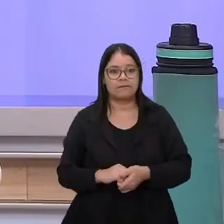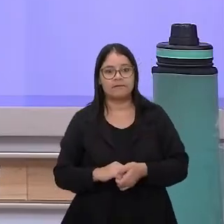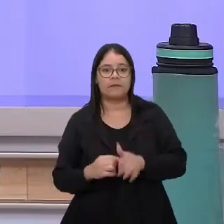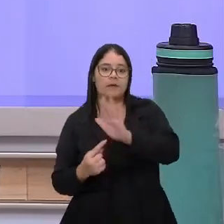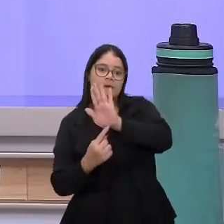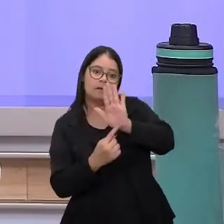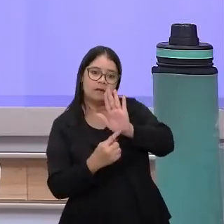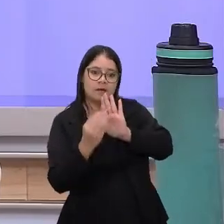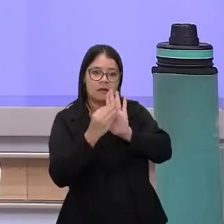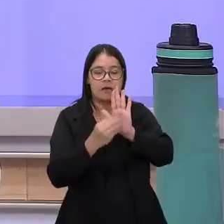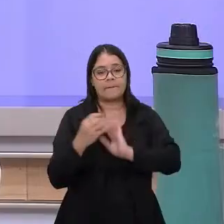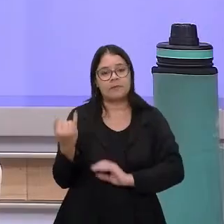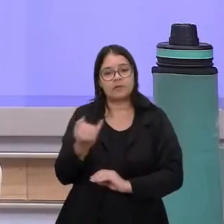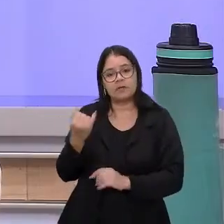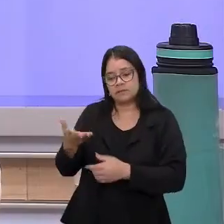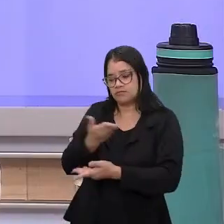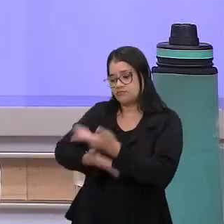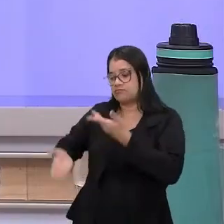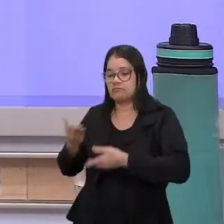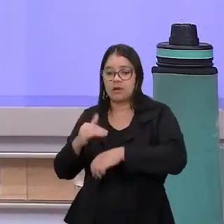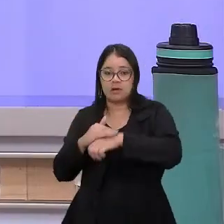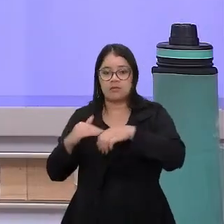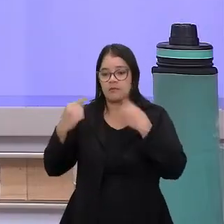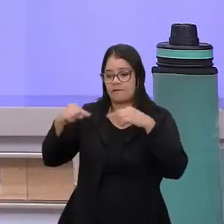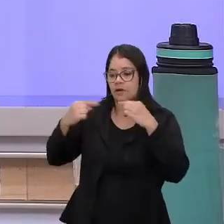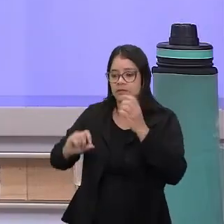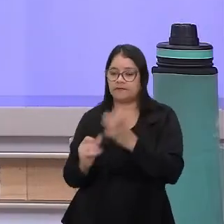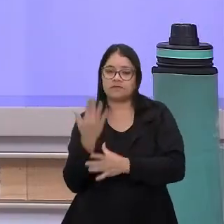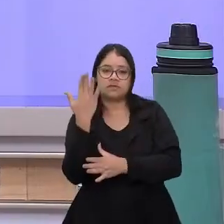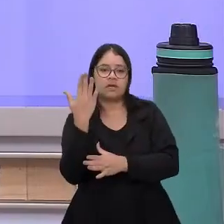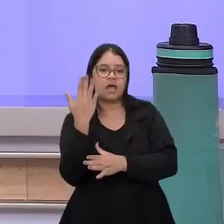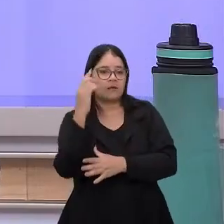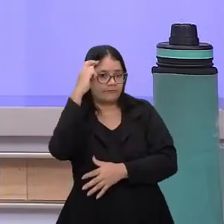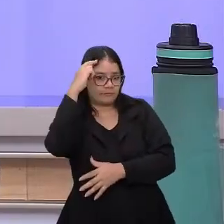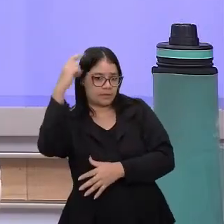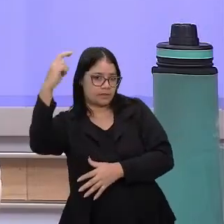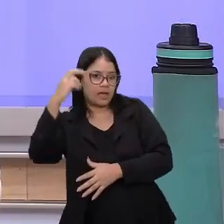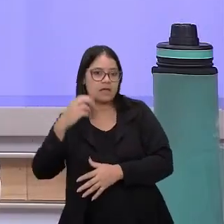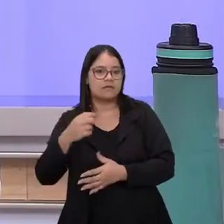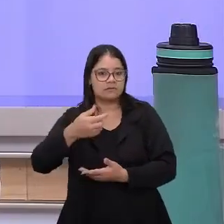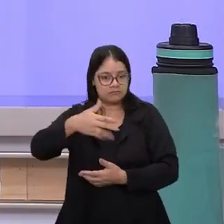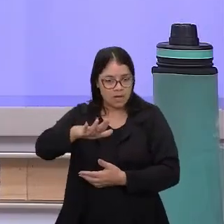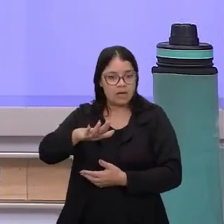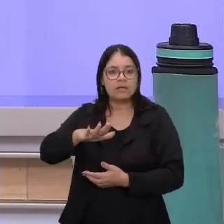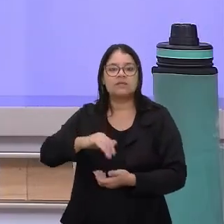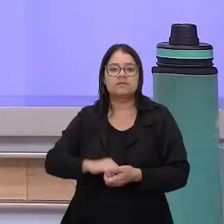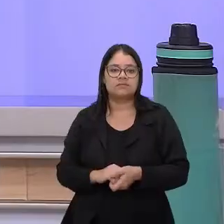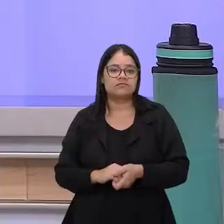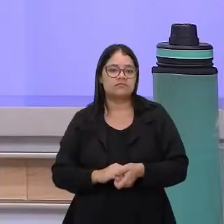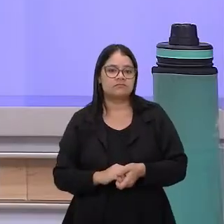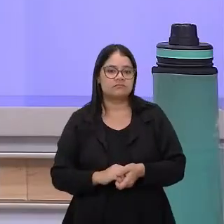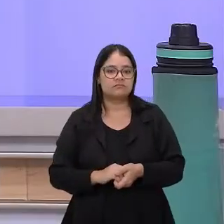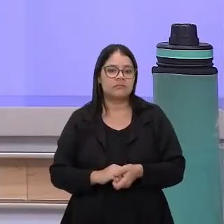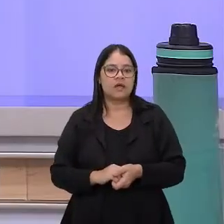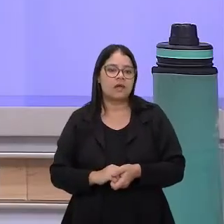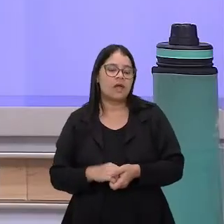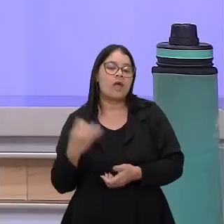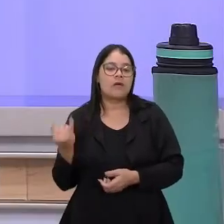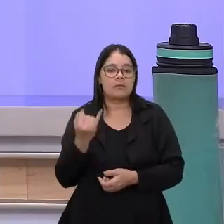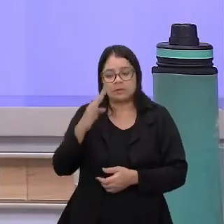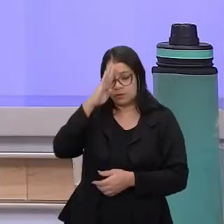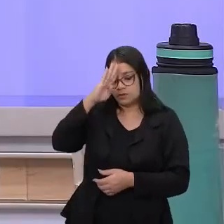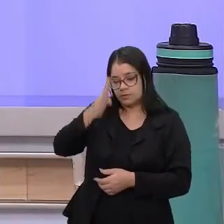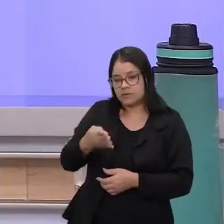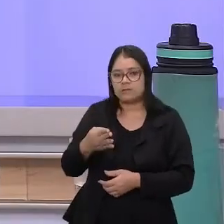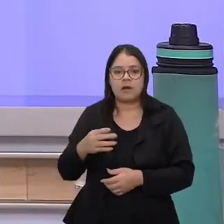trazer a importância do diálogo, porque o diálogo ele vai gerar ideias, e essas ideias vão ser aí o combustível do